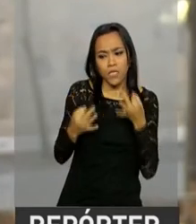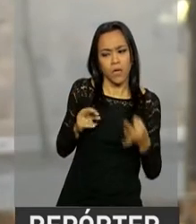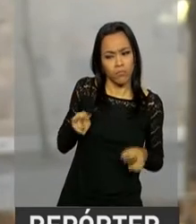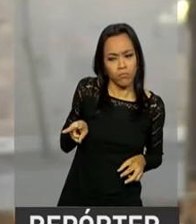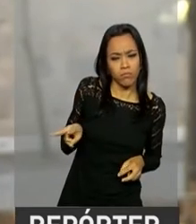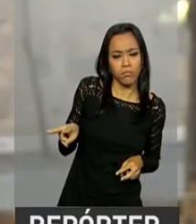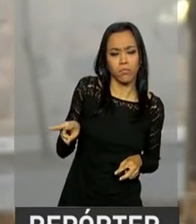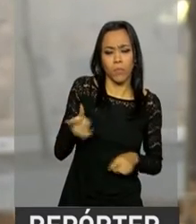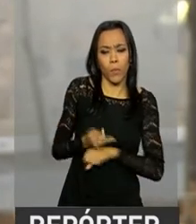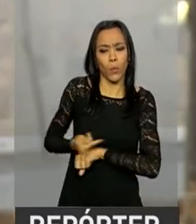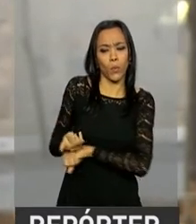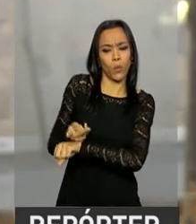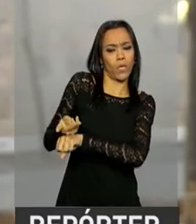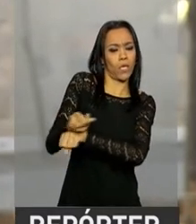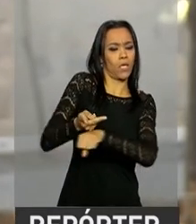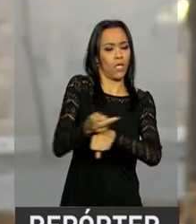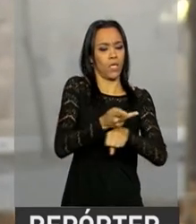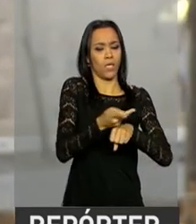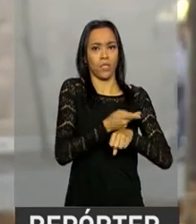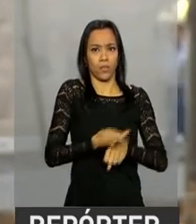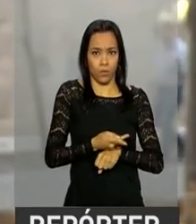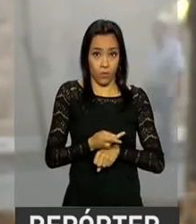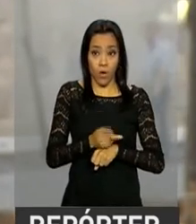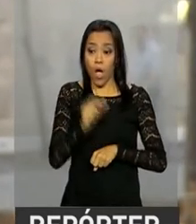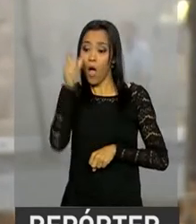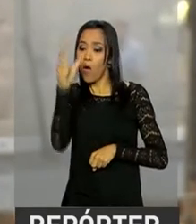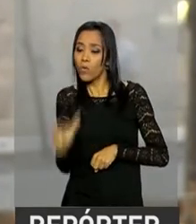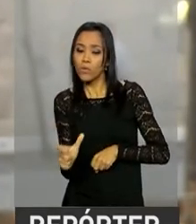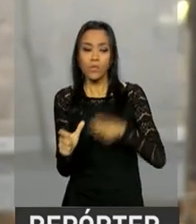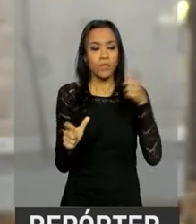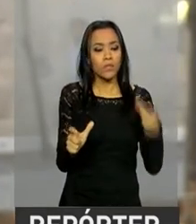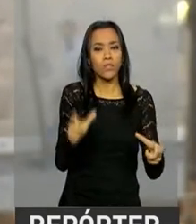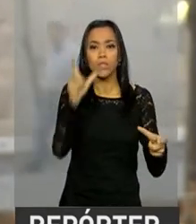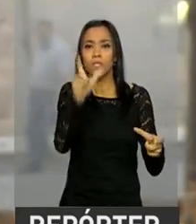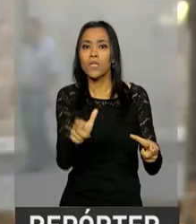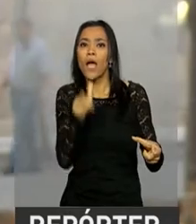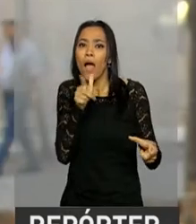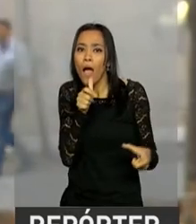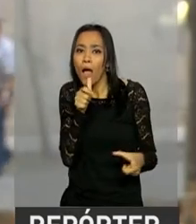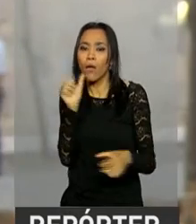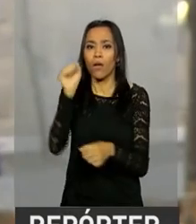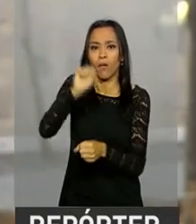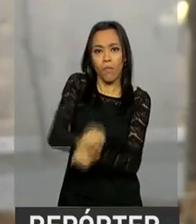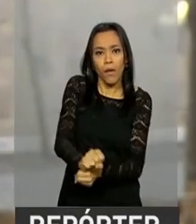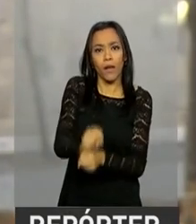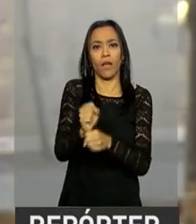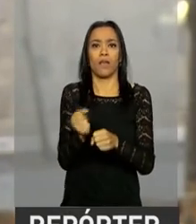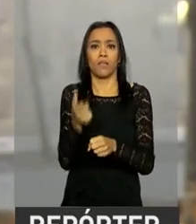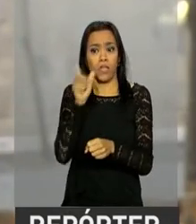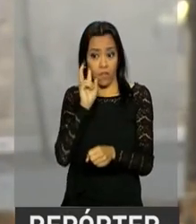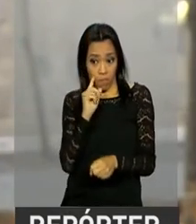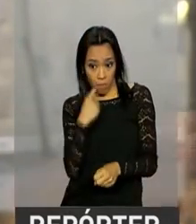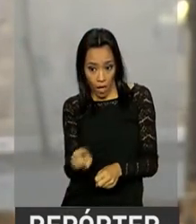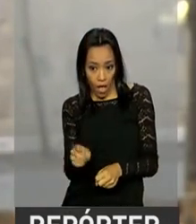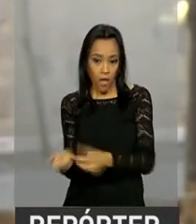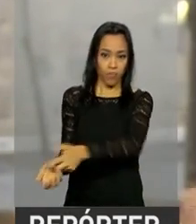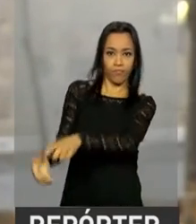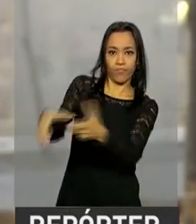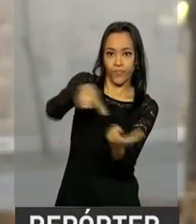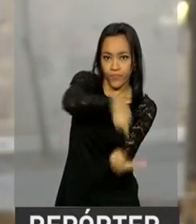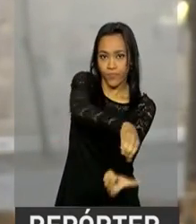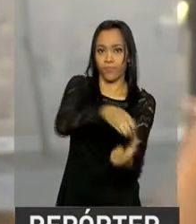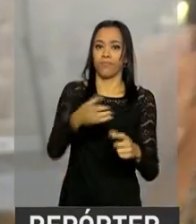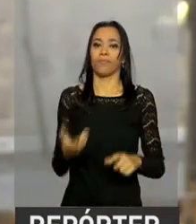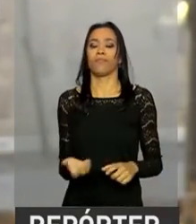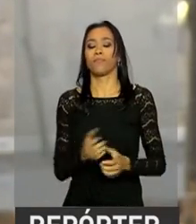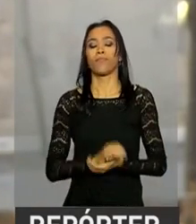mosquito, procurando no espaço, onde que vai acumular água, onde que pode vir acumular água, independente de ele ter uma função para